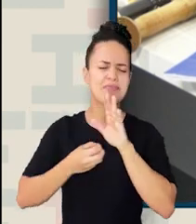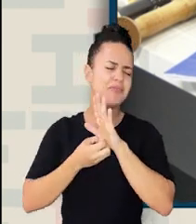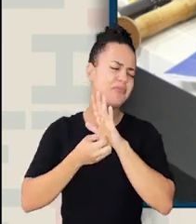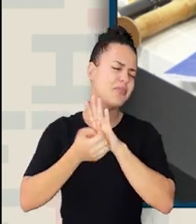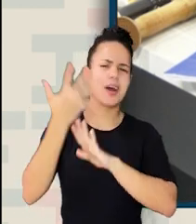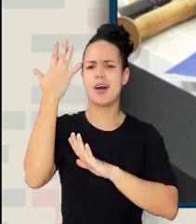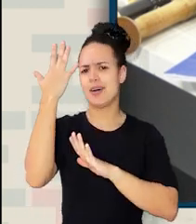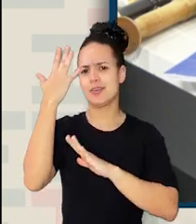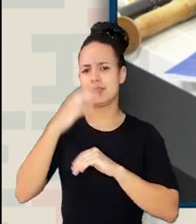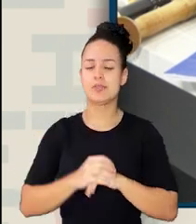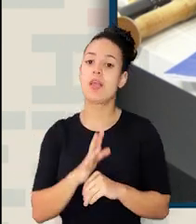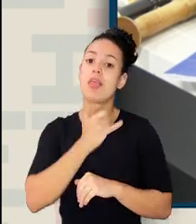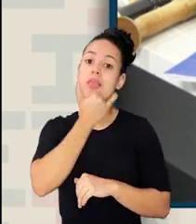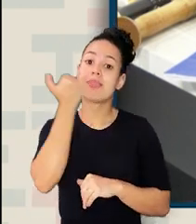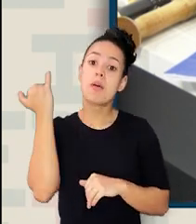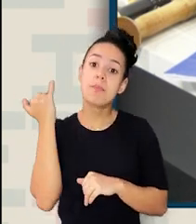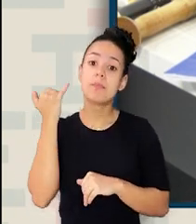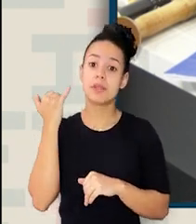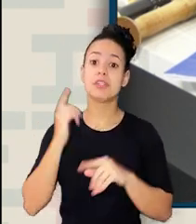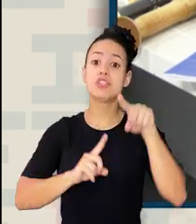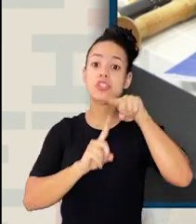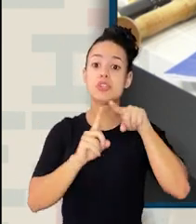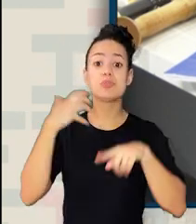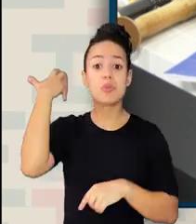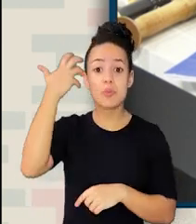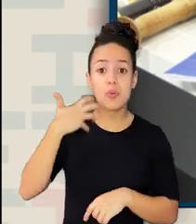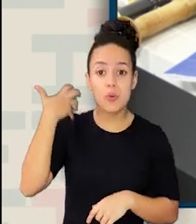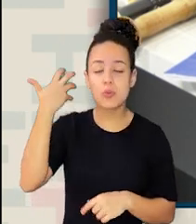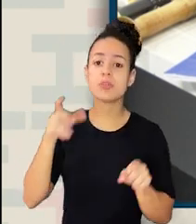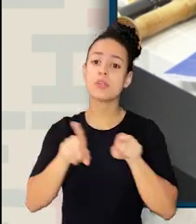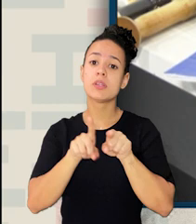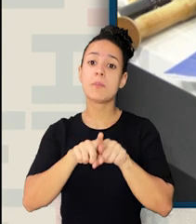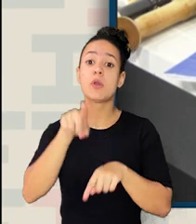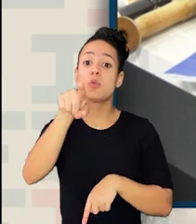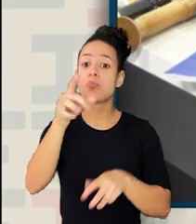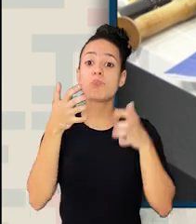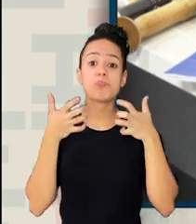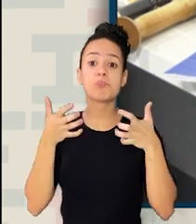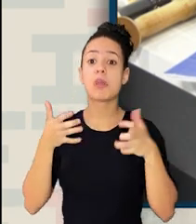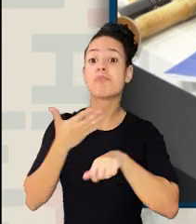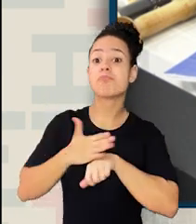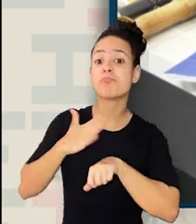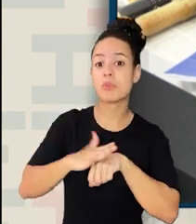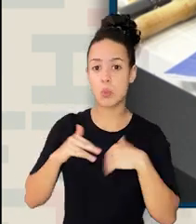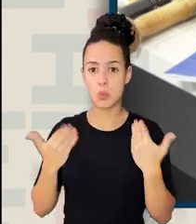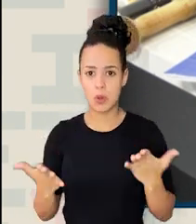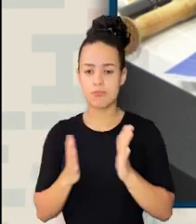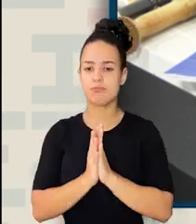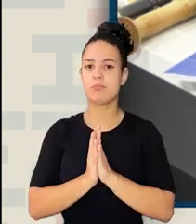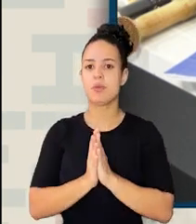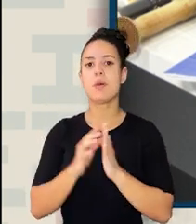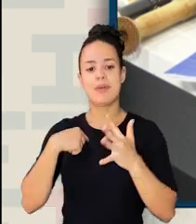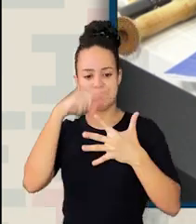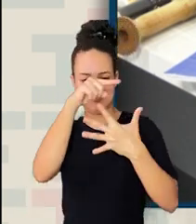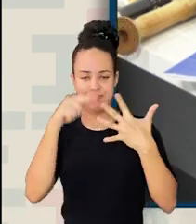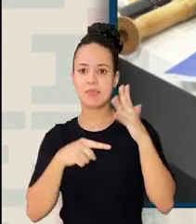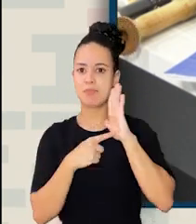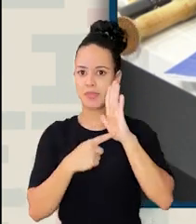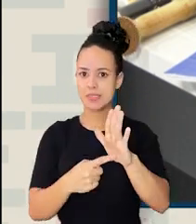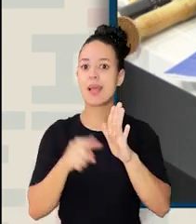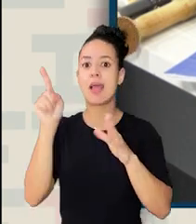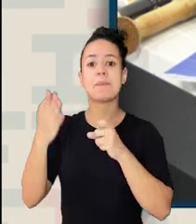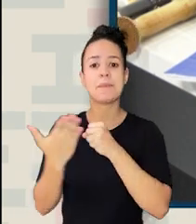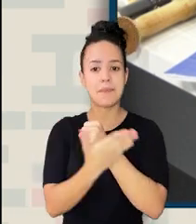né? Dependendo do repertório e do que você está querendo dizer, tá? Mas essas daí já estão boas para o